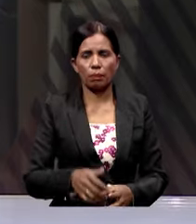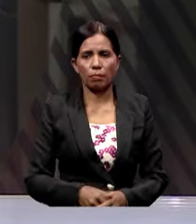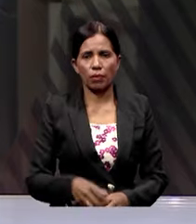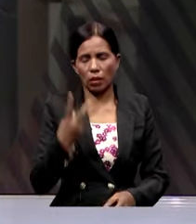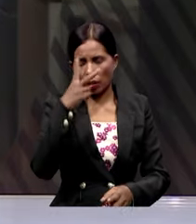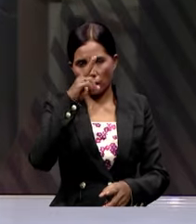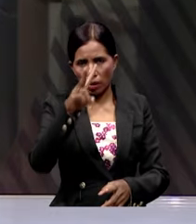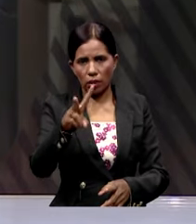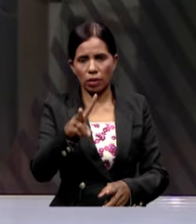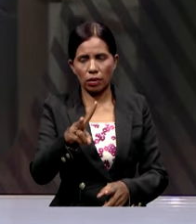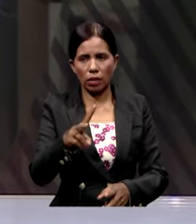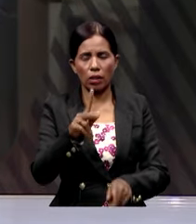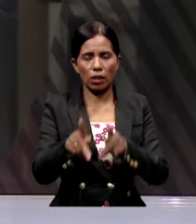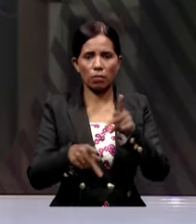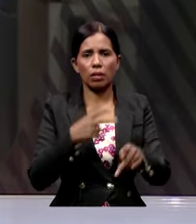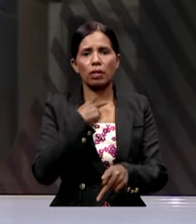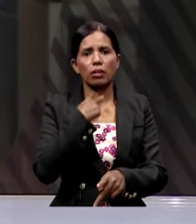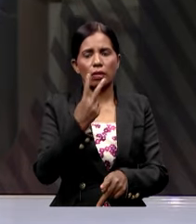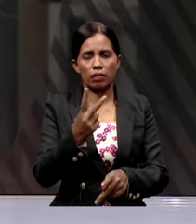e te acompanha povo nialiang.